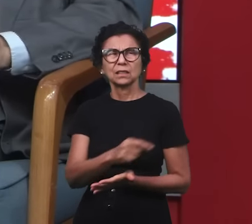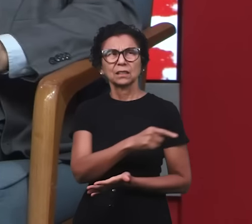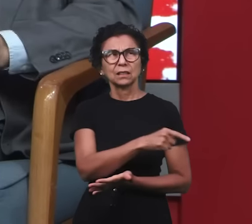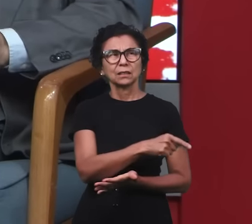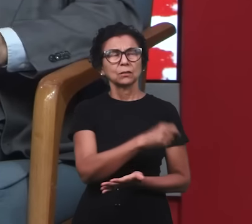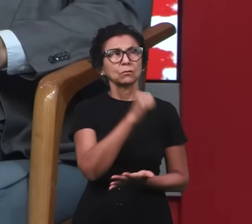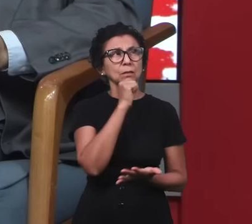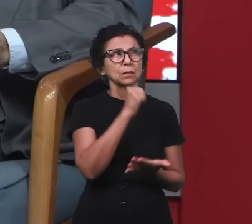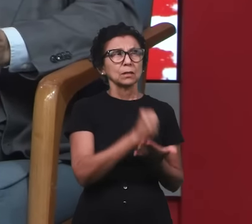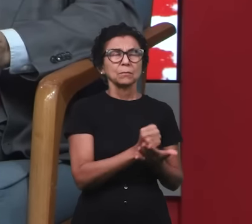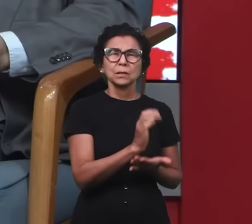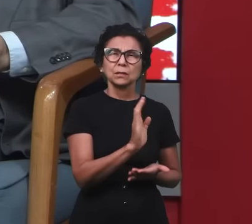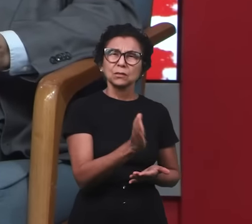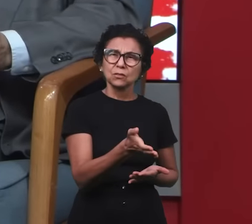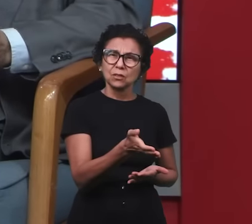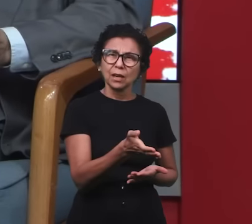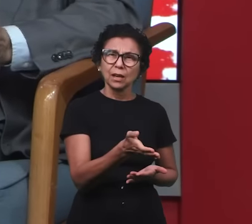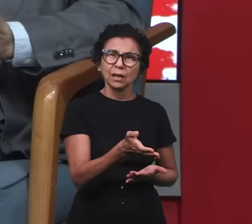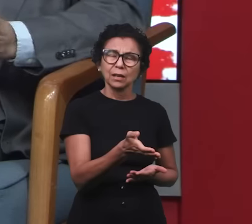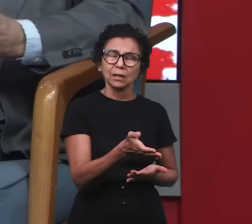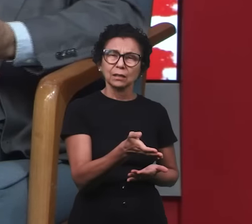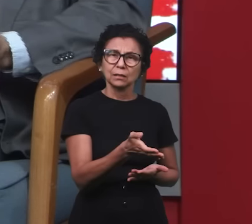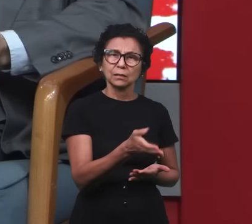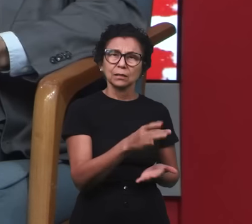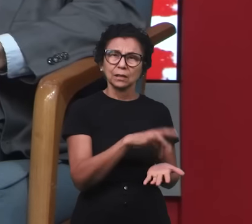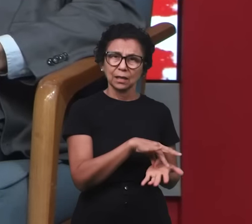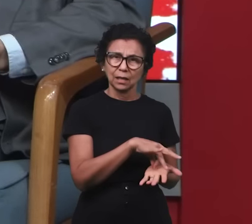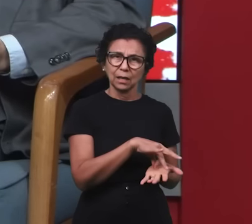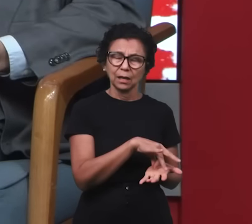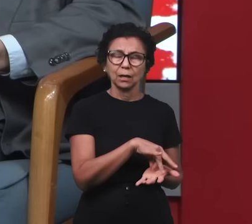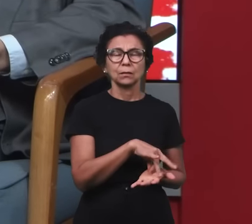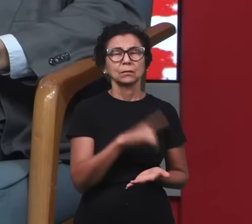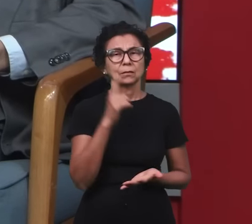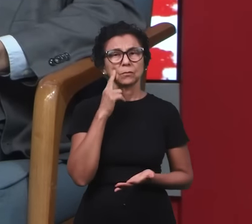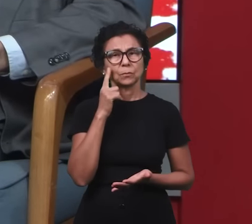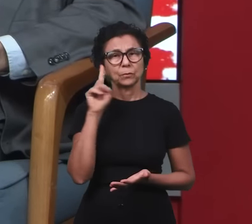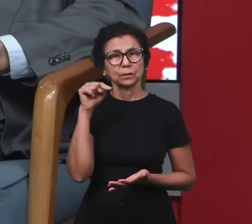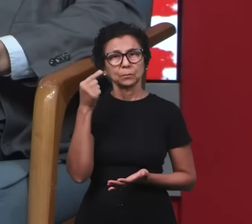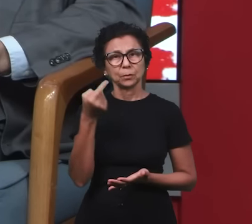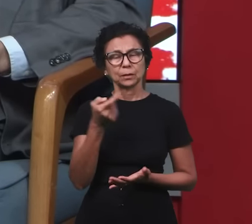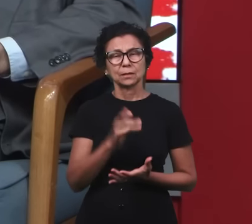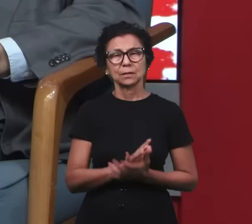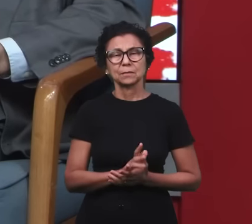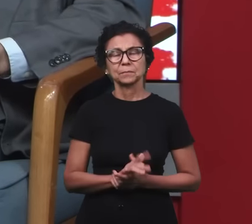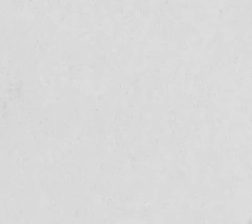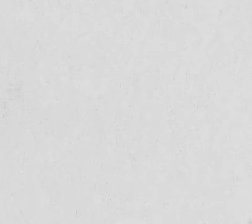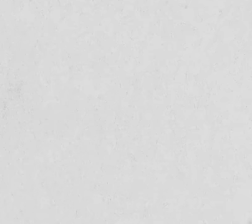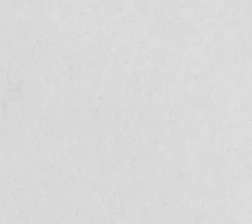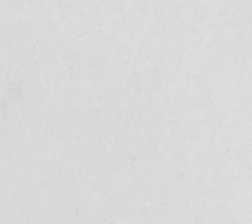Testamento? Nós vamos tratar desses assuntos nos nossos próximos programas. A paz do Senhor.